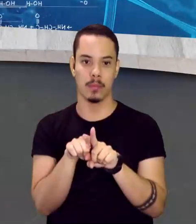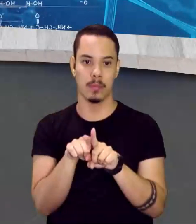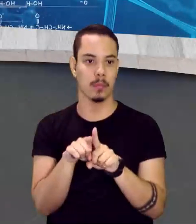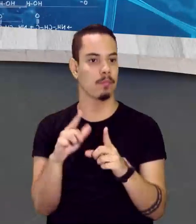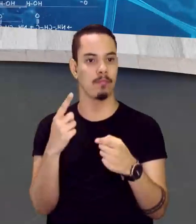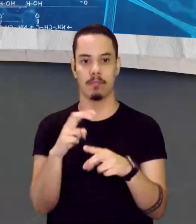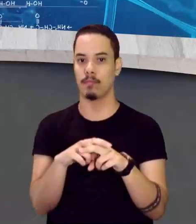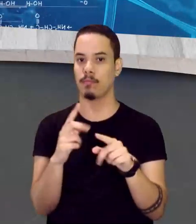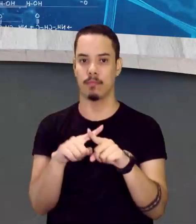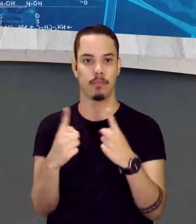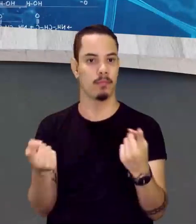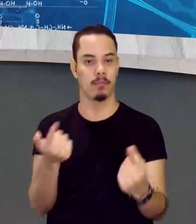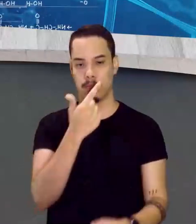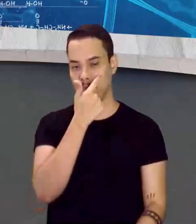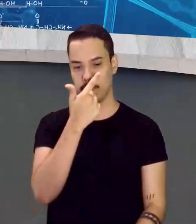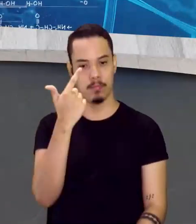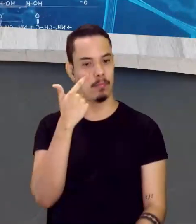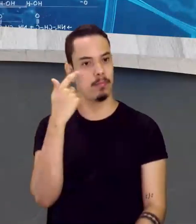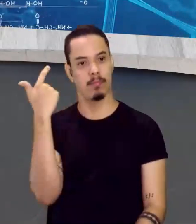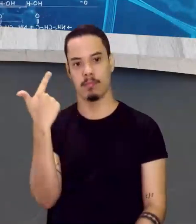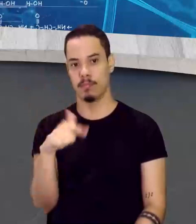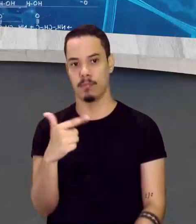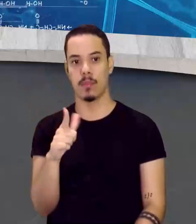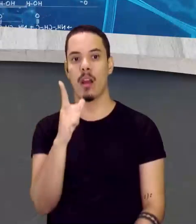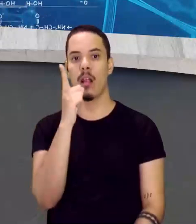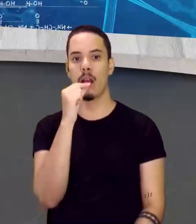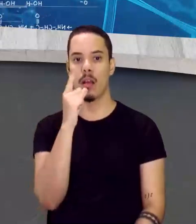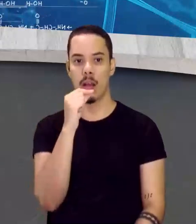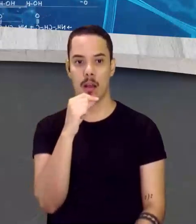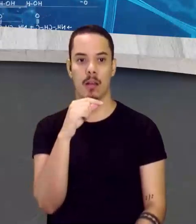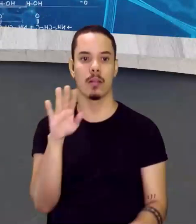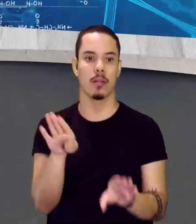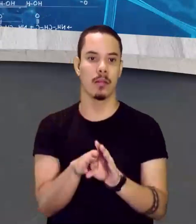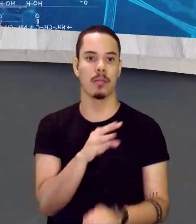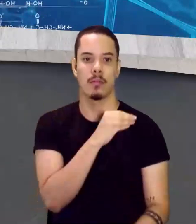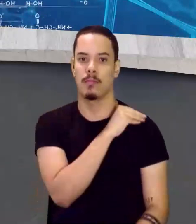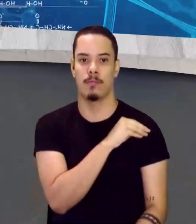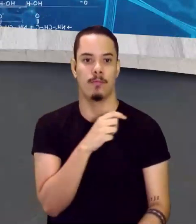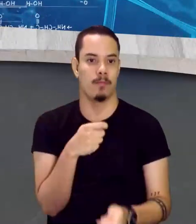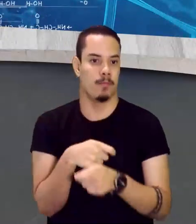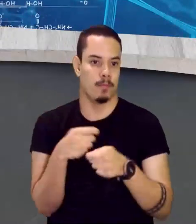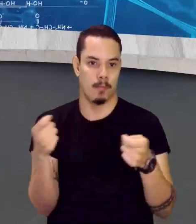Não existe solubilidade. Água e álcool, polar,